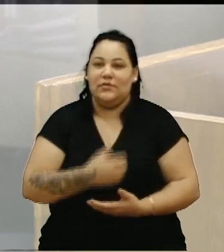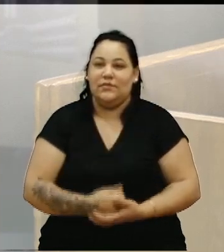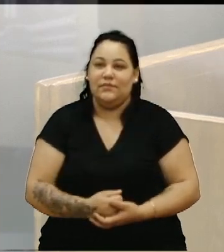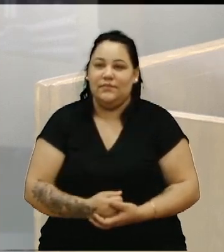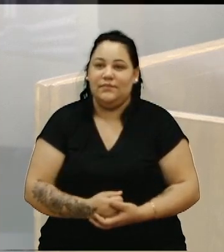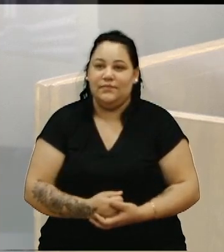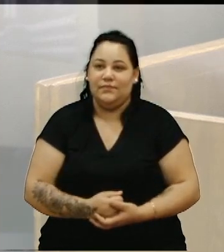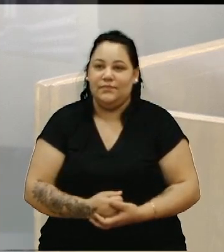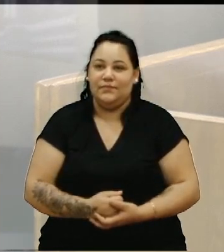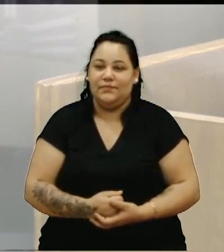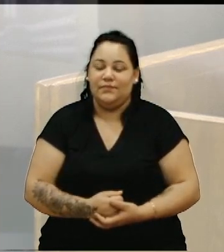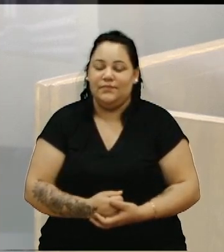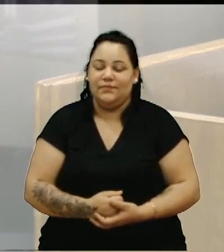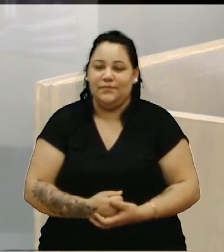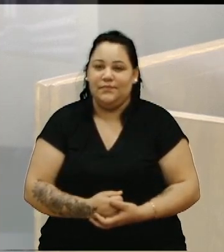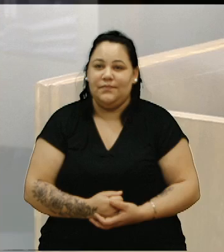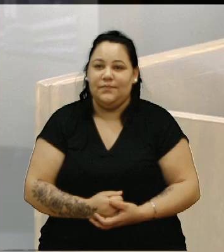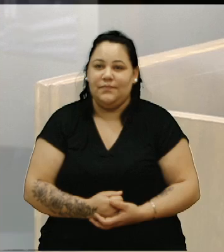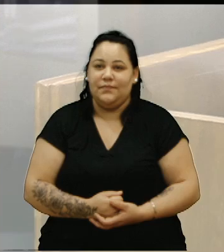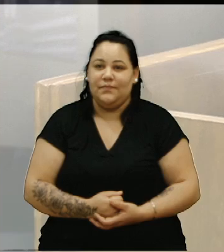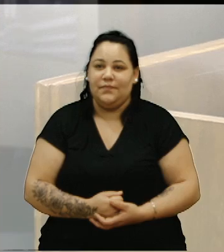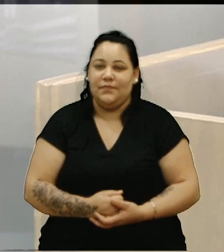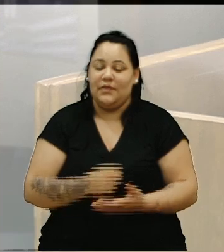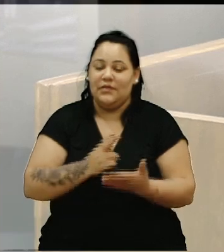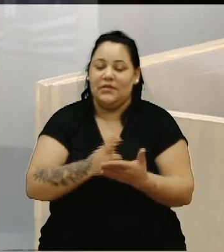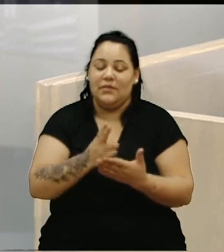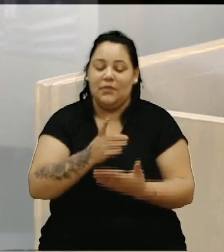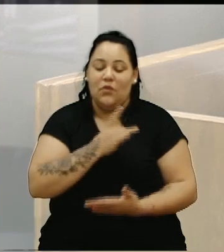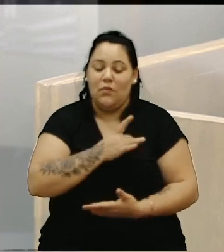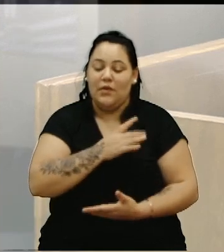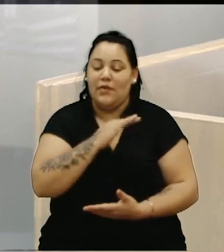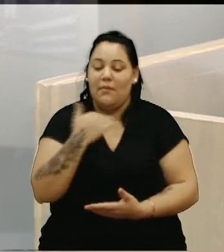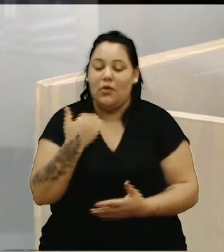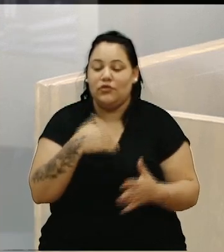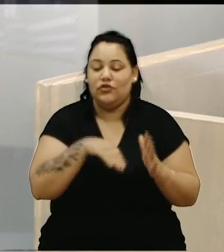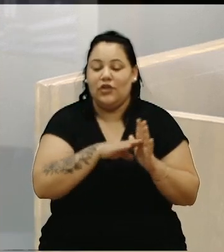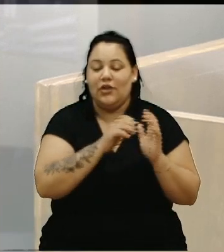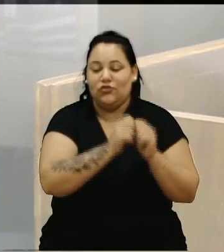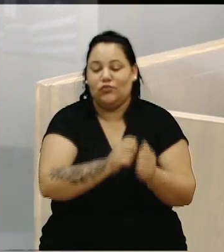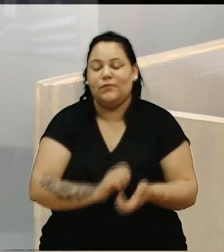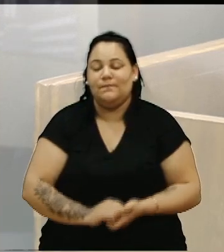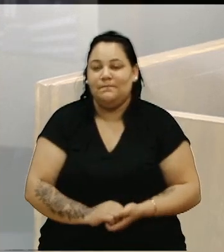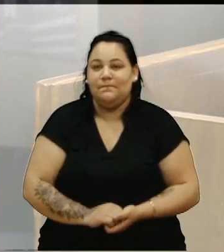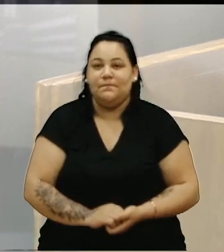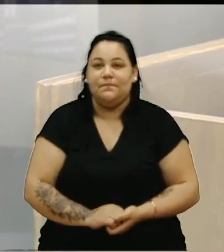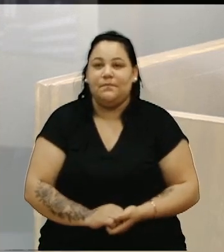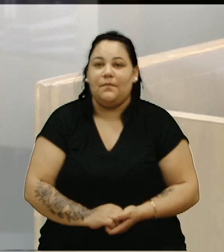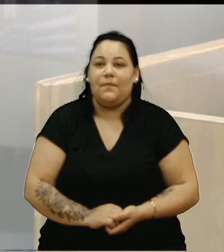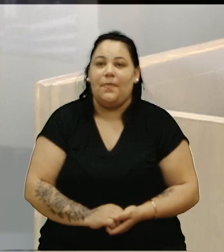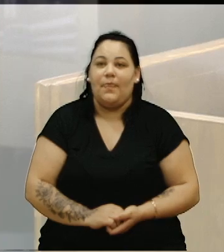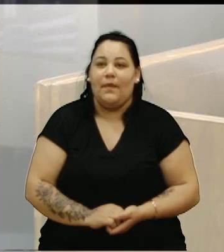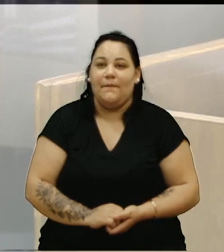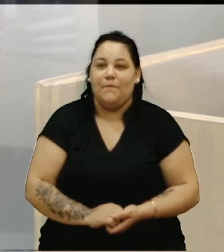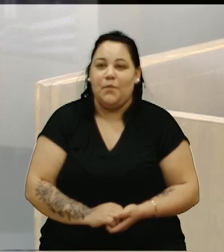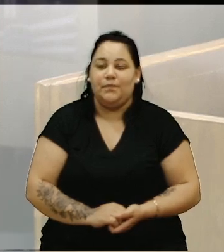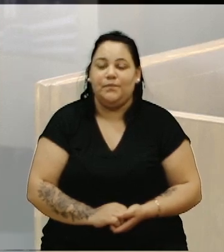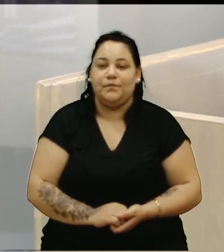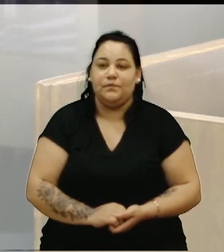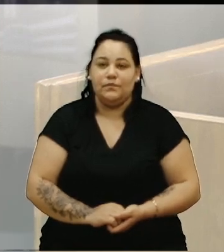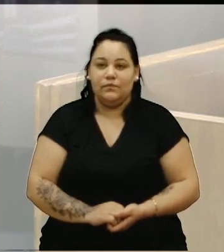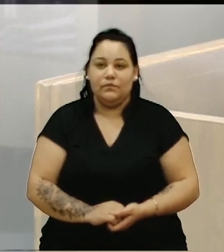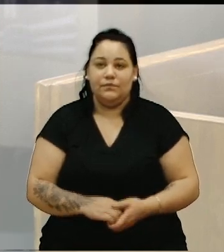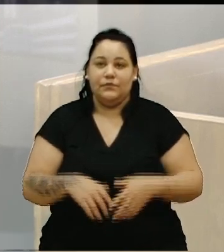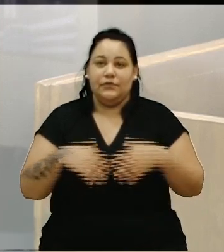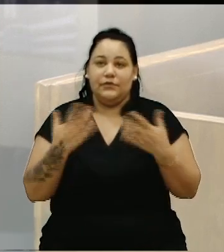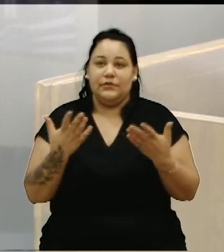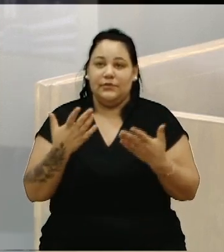gente sobrevive, sempre com o medo da morte junto. Então, assim, eu vim